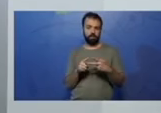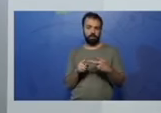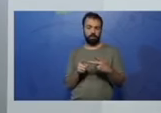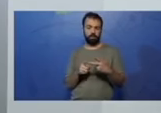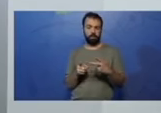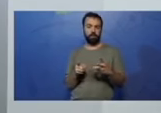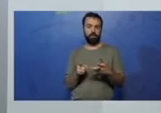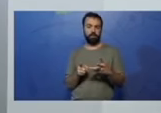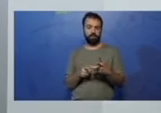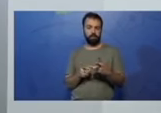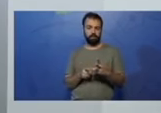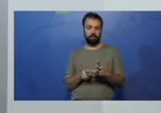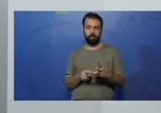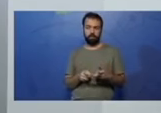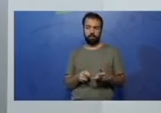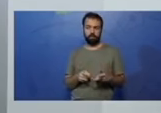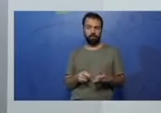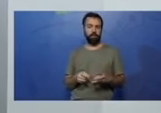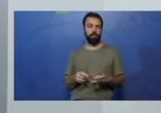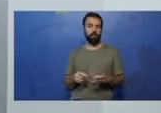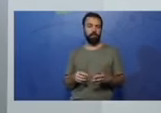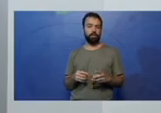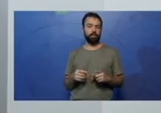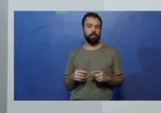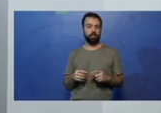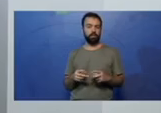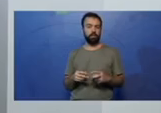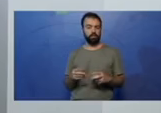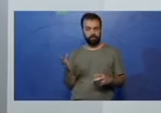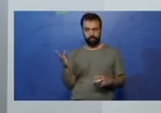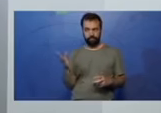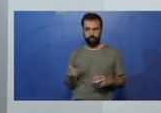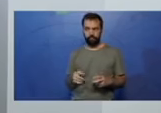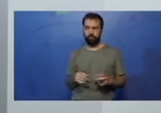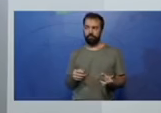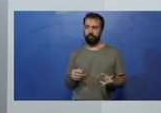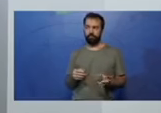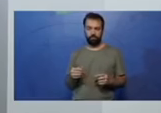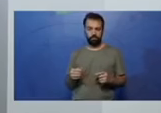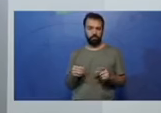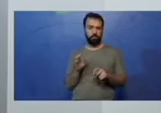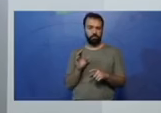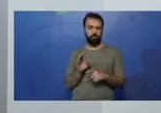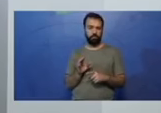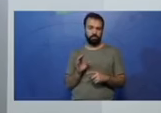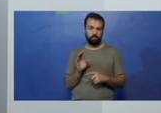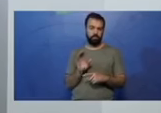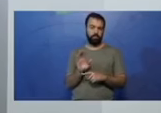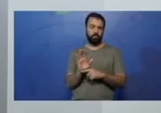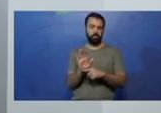a densidade, que são propriedades físicas da matéria que nos possibilita